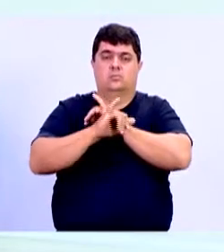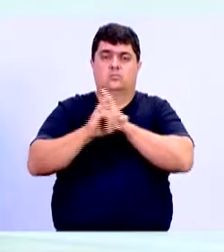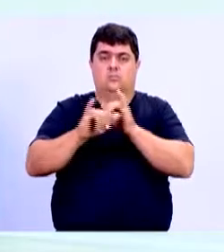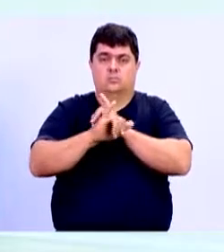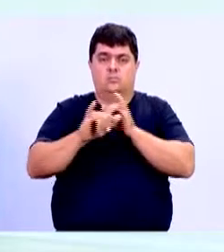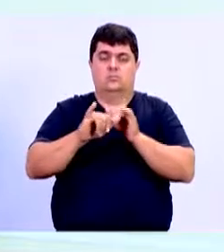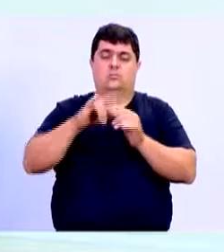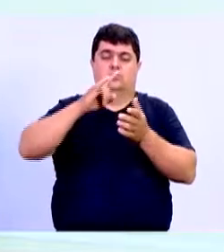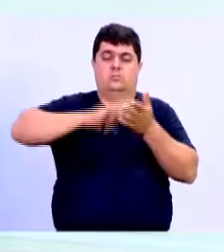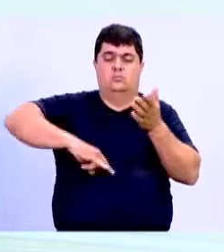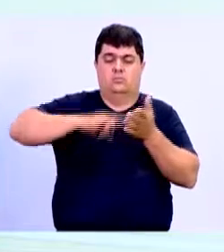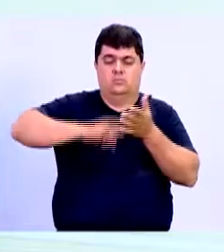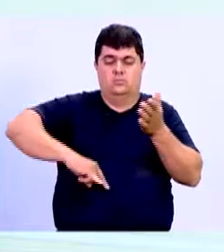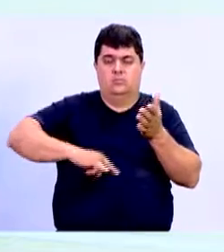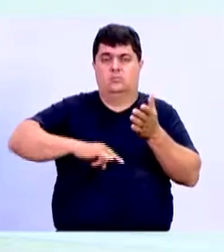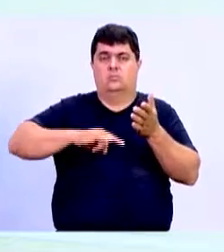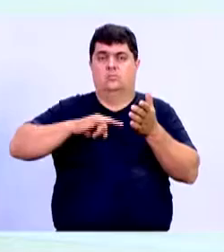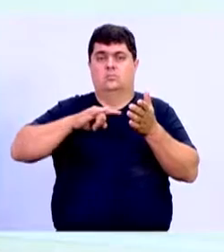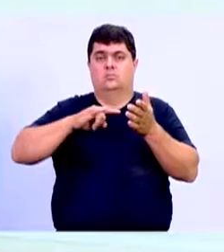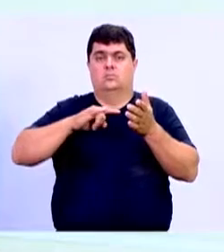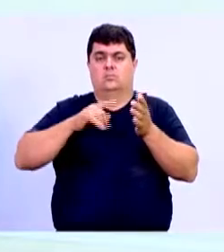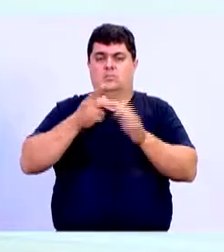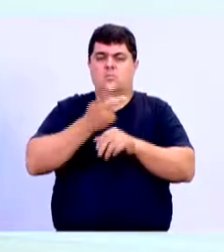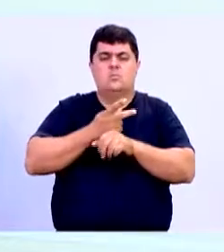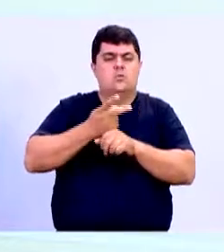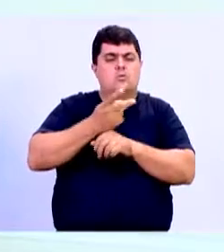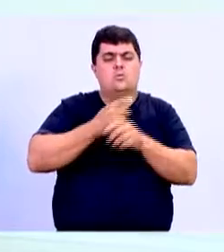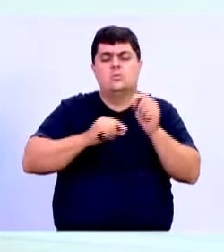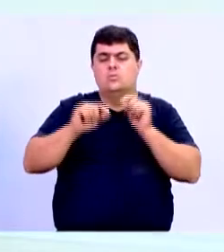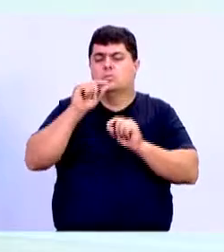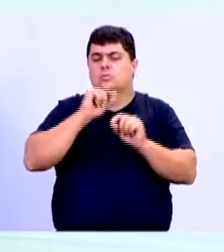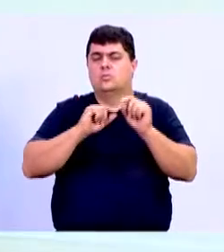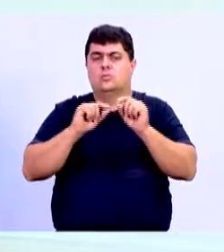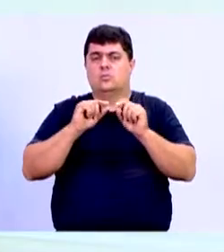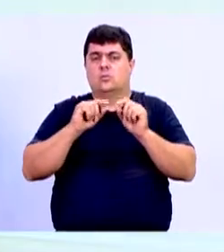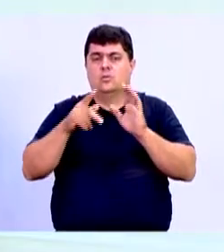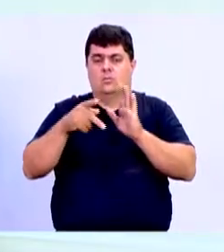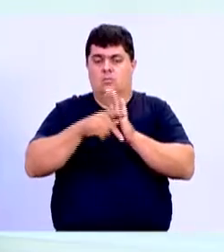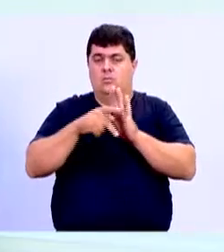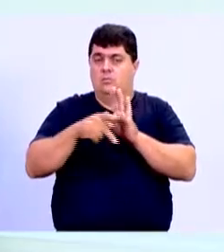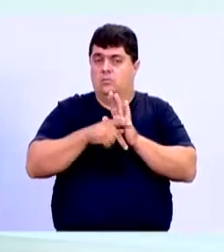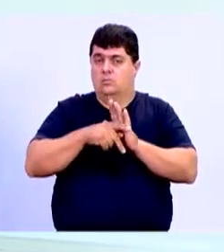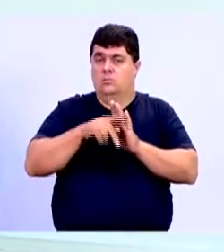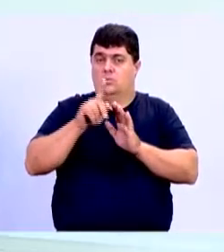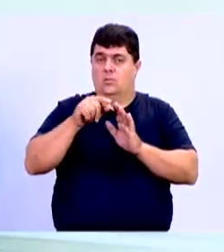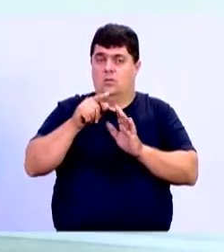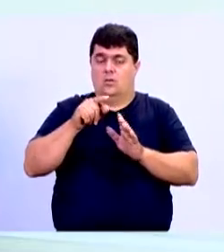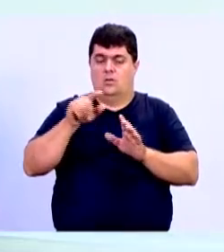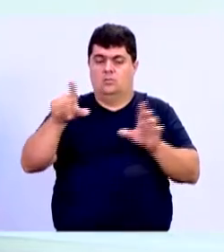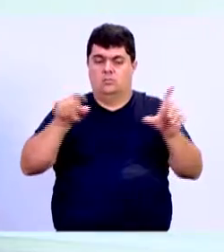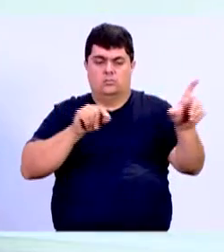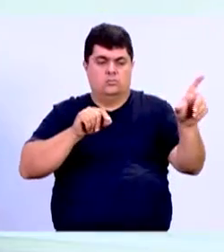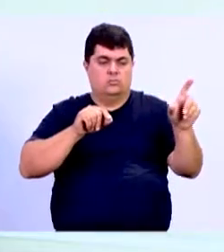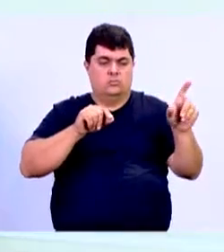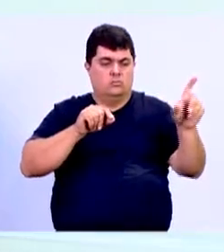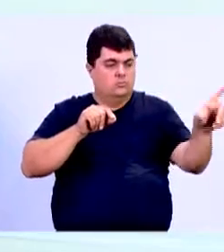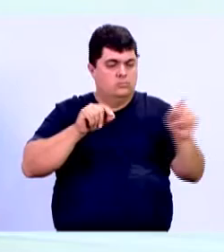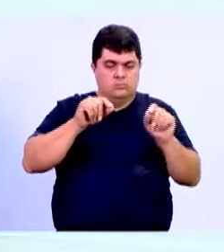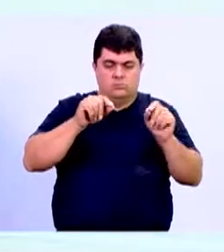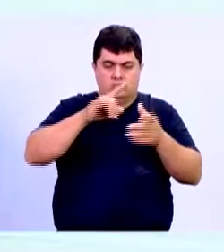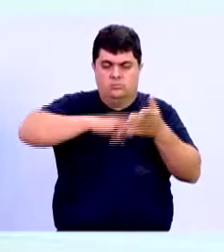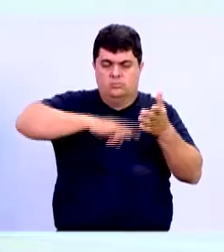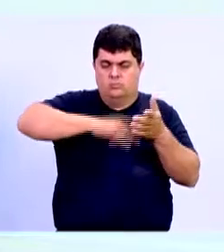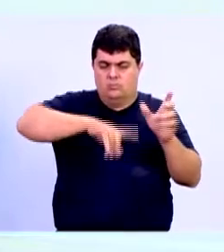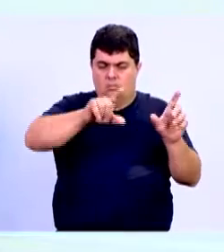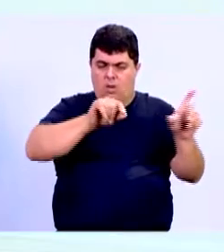em documentos, em uma busca que é eletiva, ou seja, é eleito alguns documentos, alguns processos para